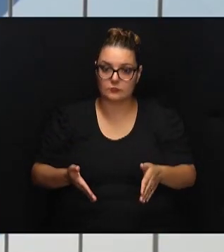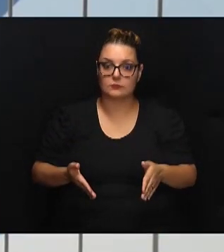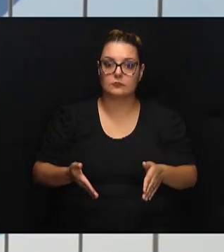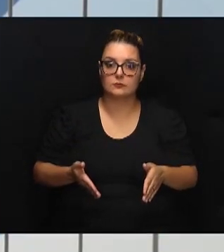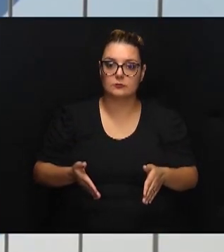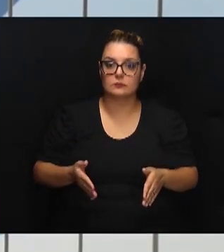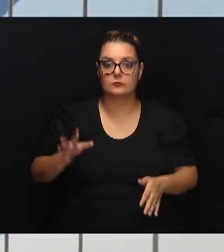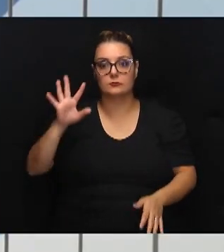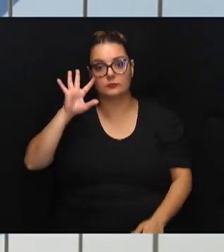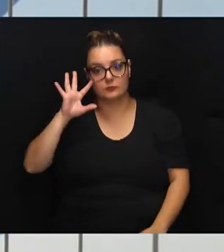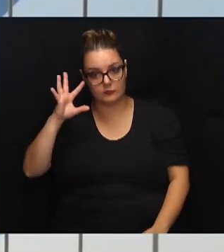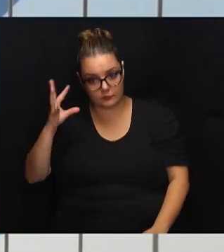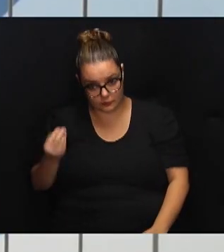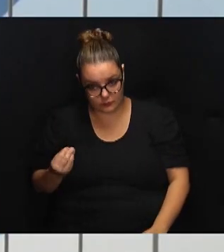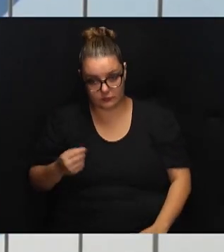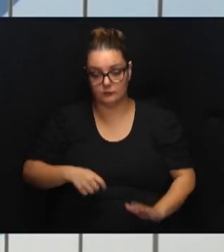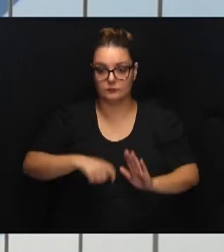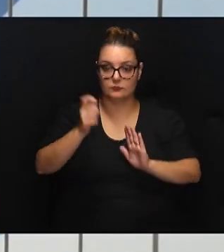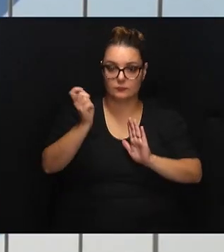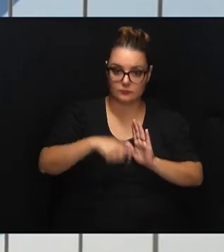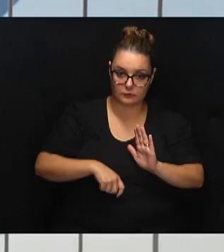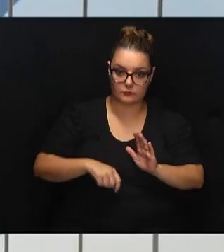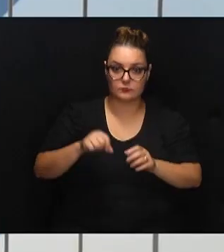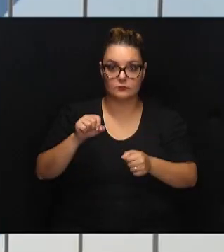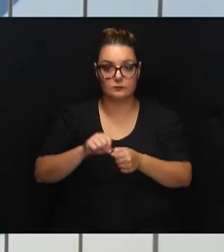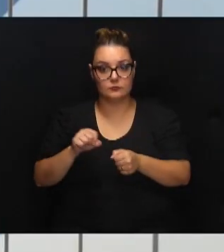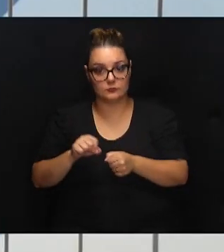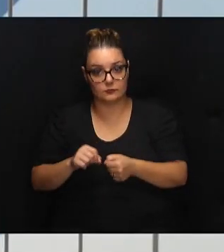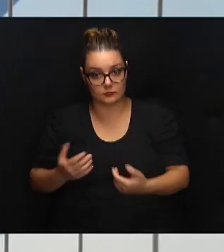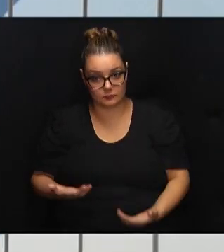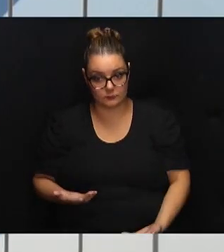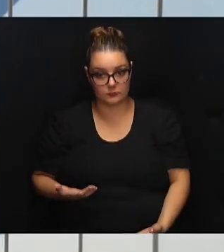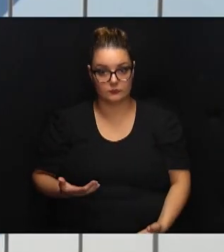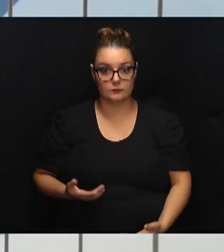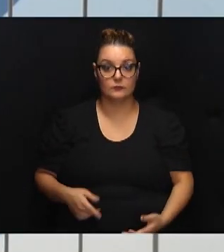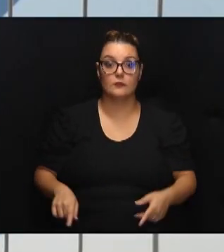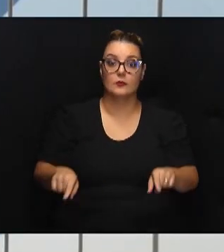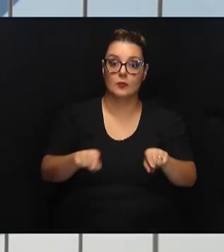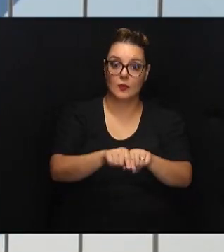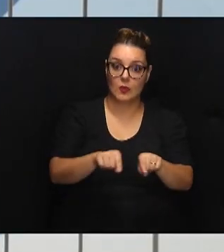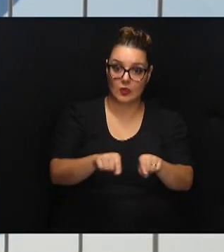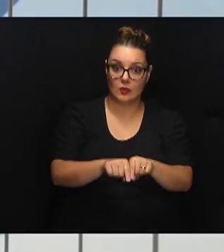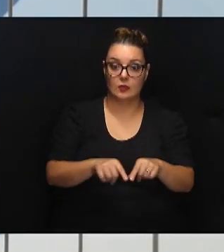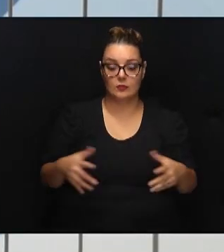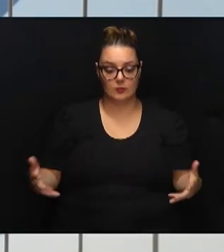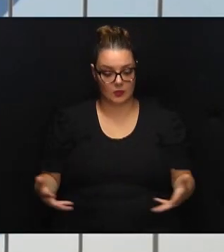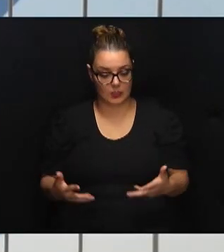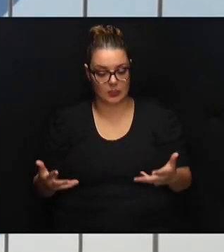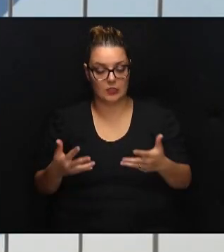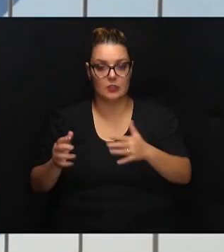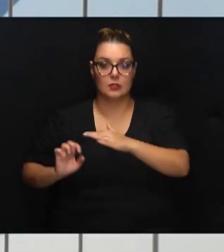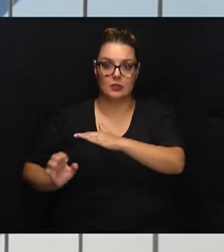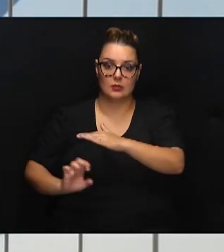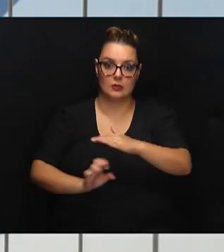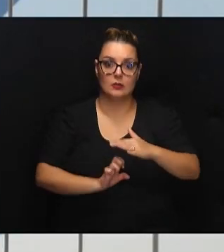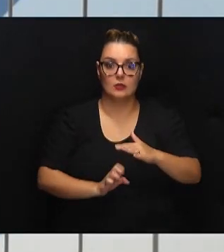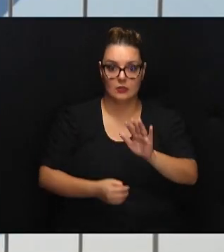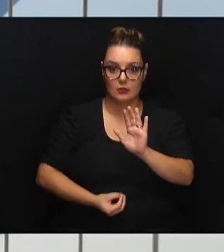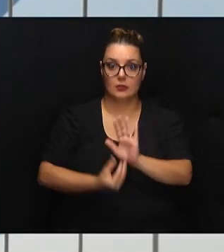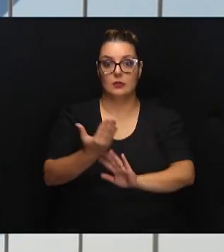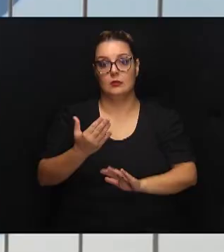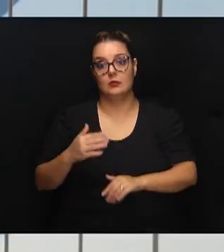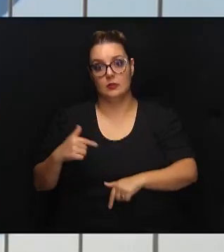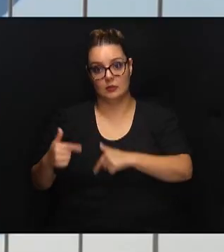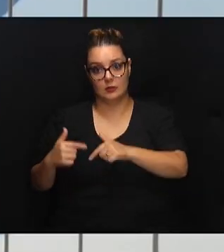esse conhecimento e essa capacitação seja realizada e tanto como para incentivar as empresas a criar mais trabalho